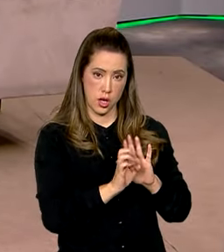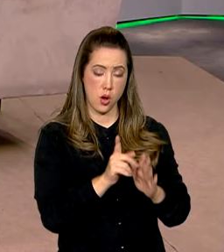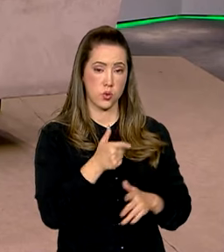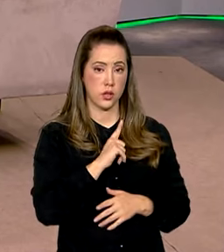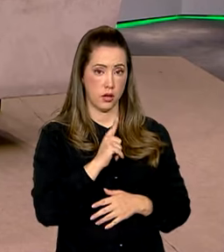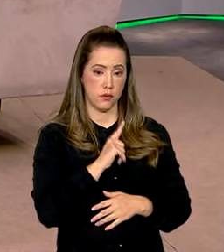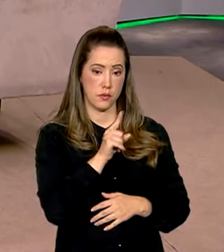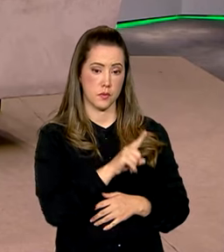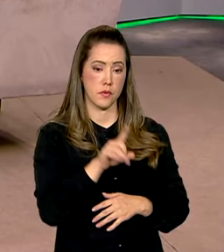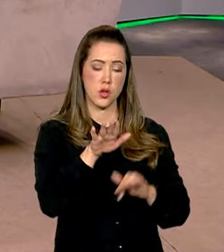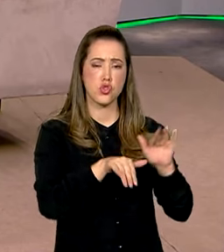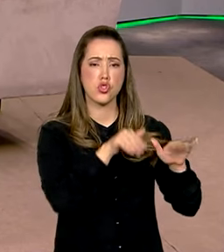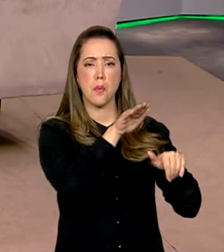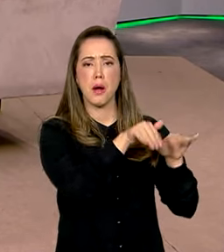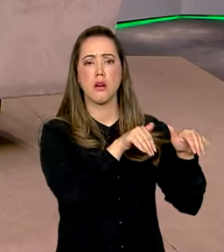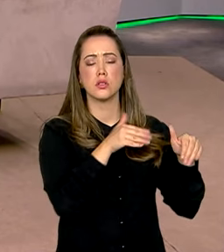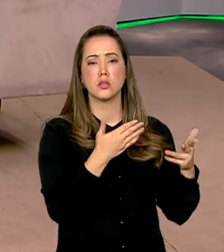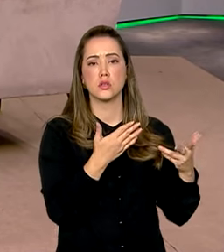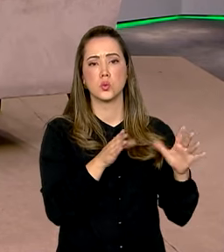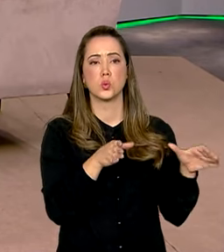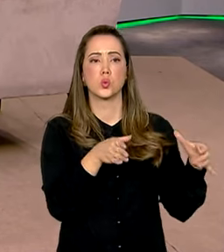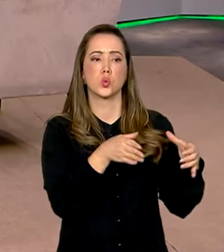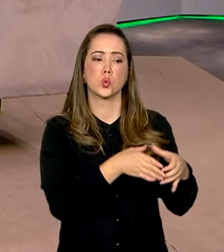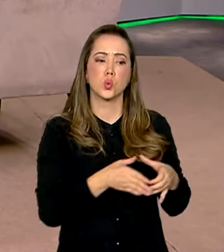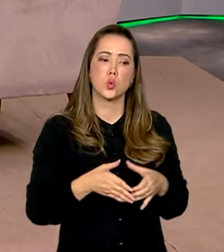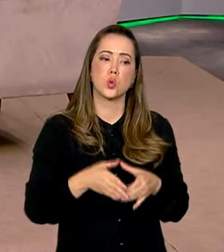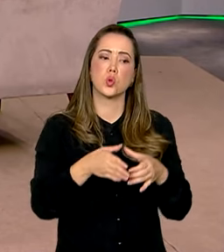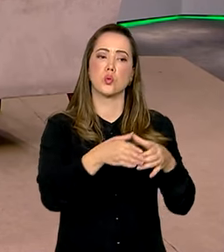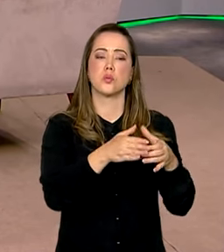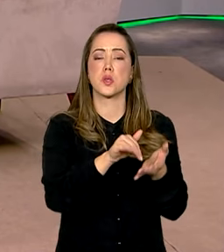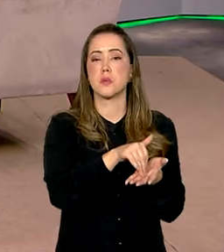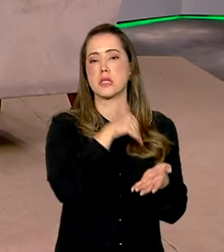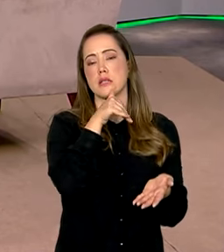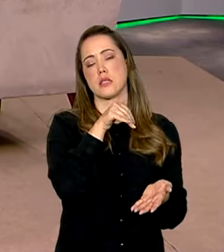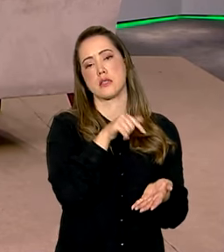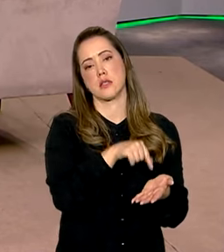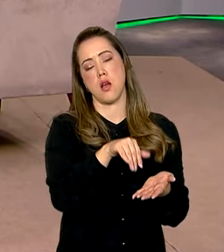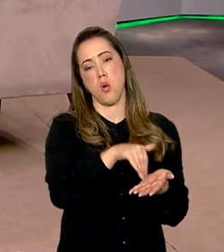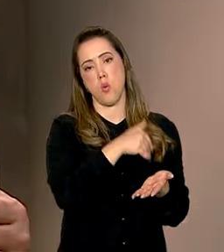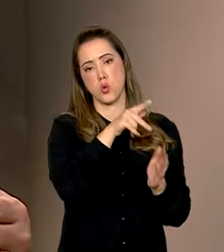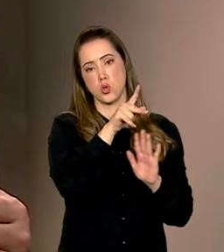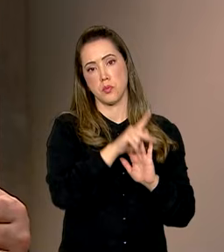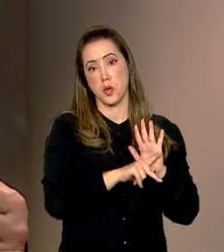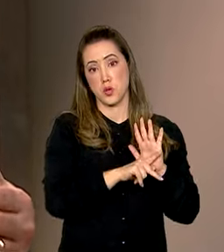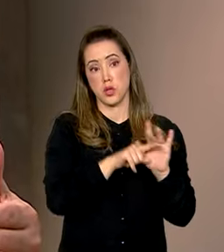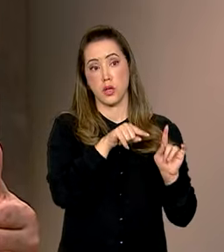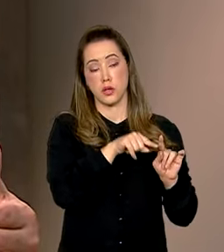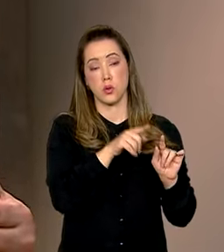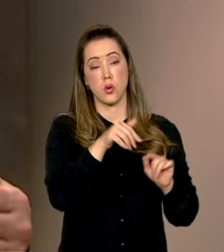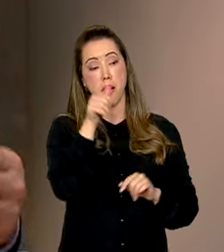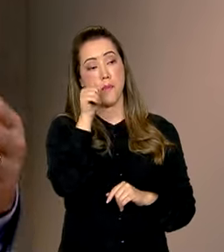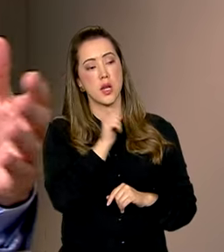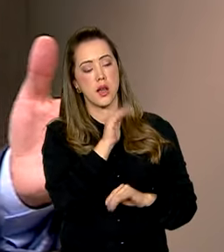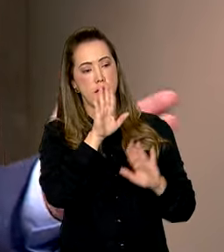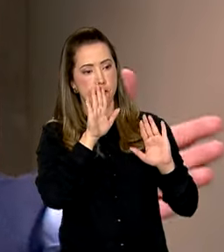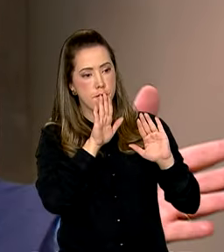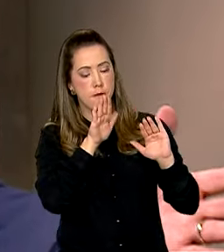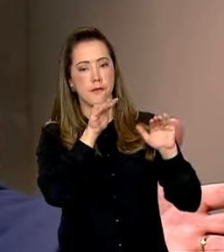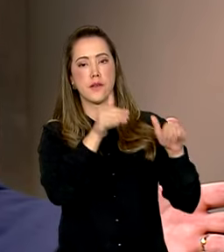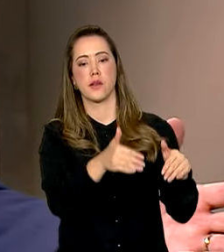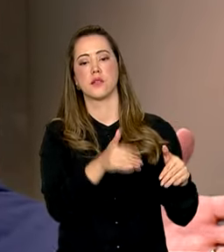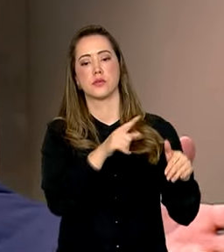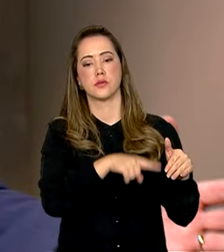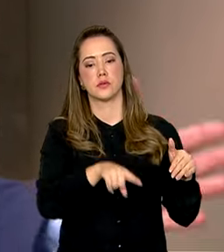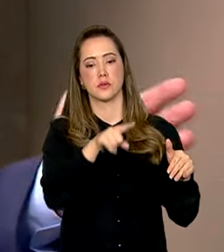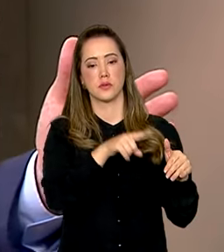né, convocando, né, organizações para se inscreverem em projeto onde a mulher, né, a